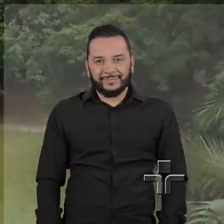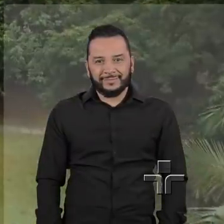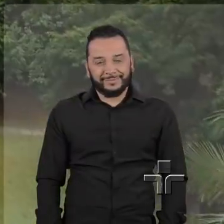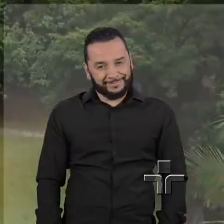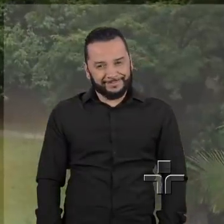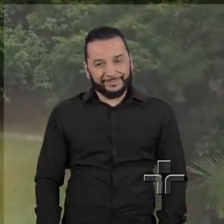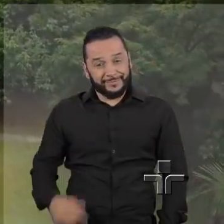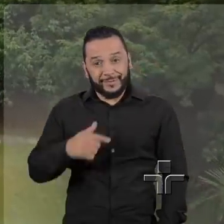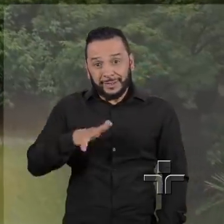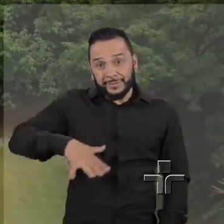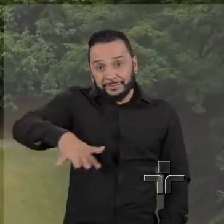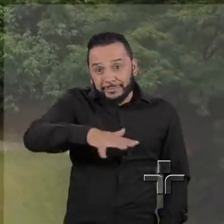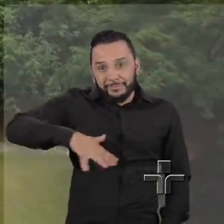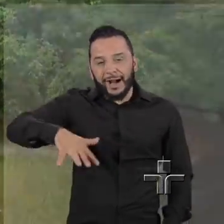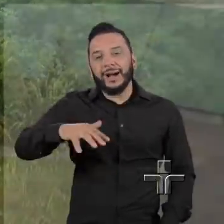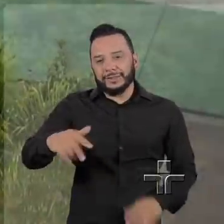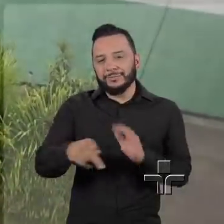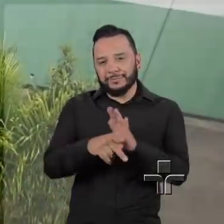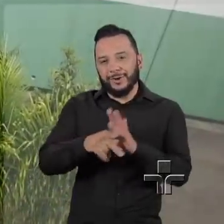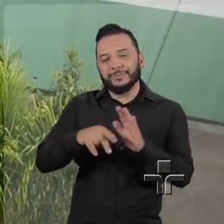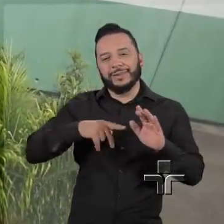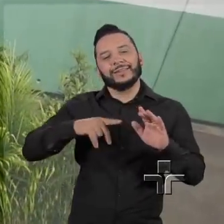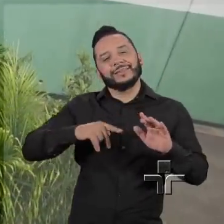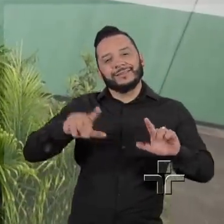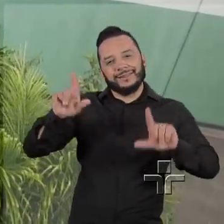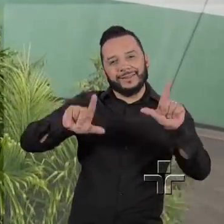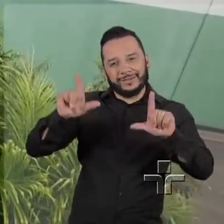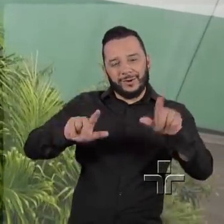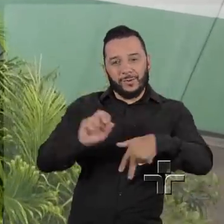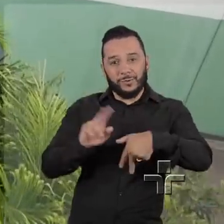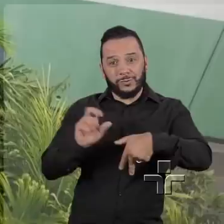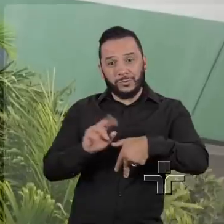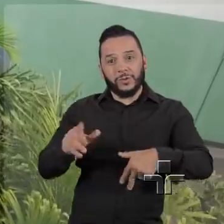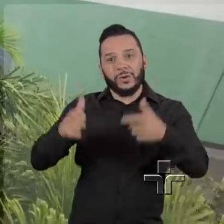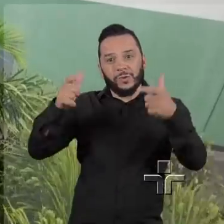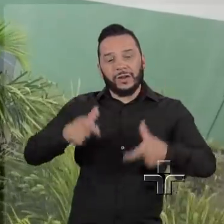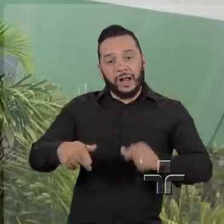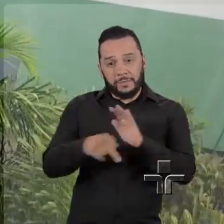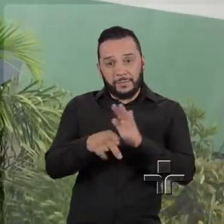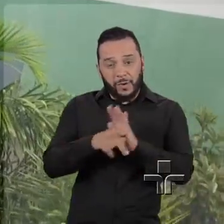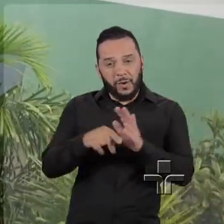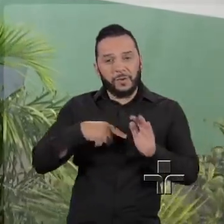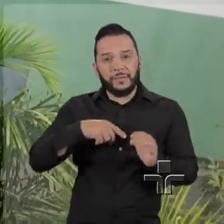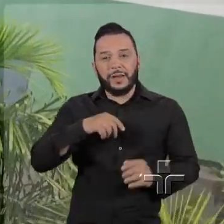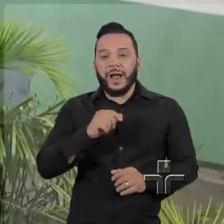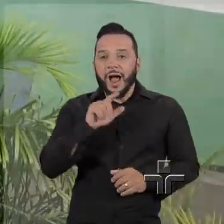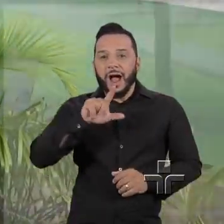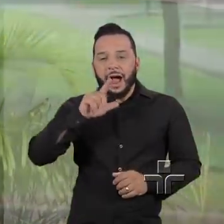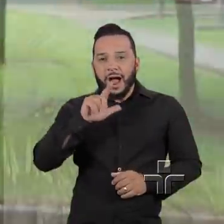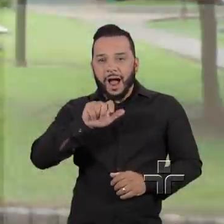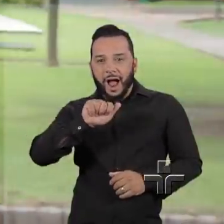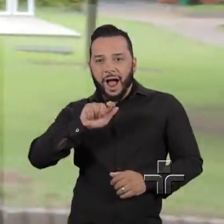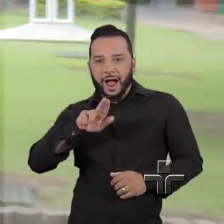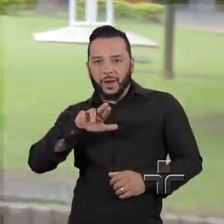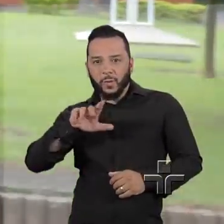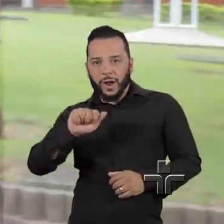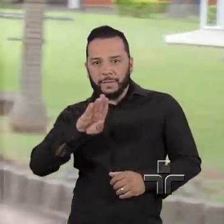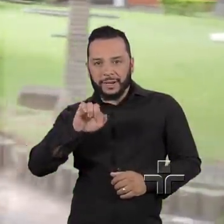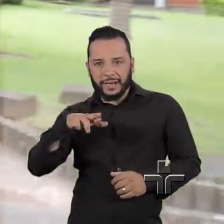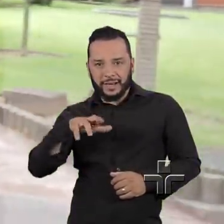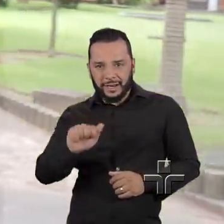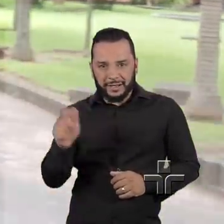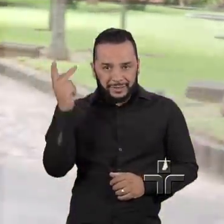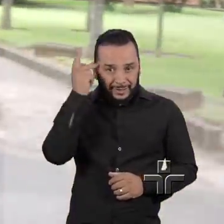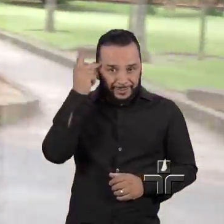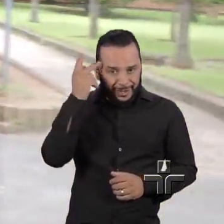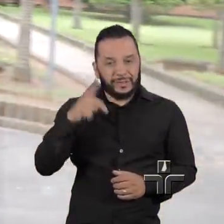O espaço onde são feitos os atuais programas da TV Cultura fica no bairro da Água Branca, na zona oeste da cidade de São Paulo. E são nesses